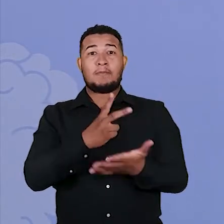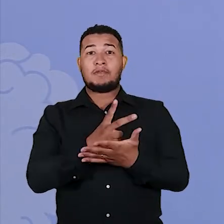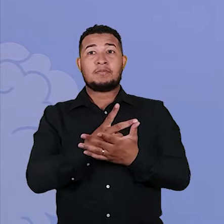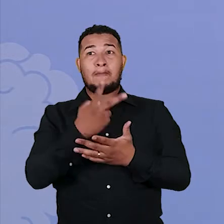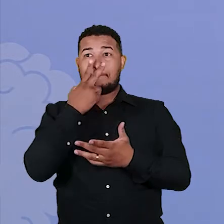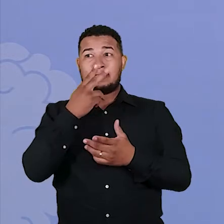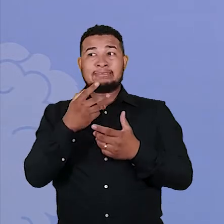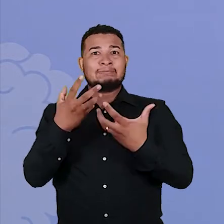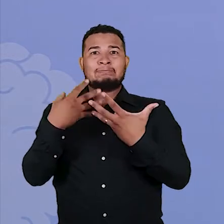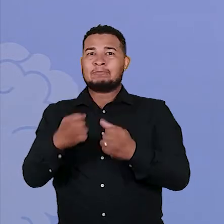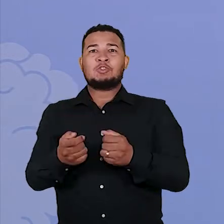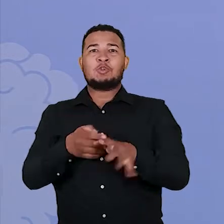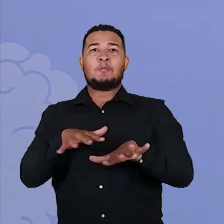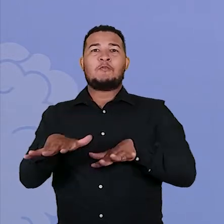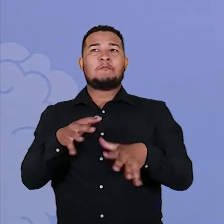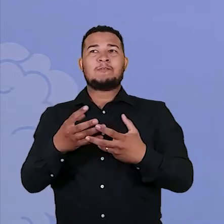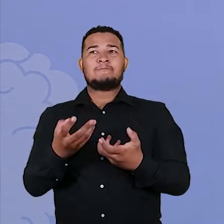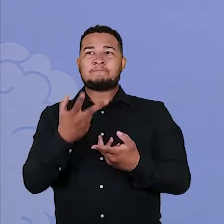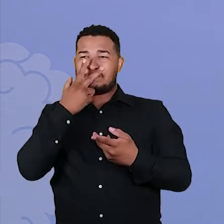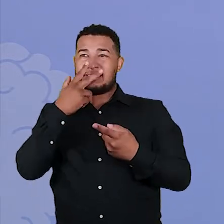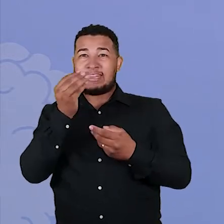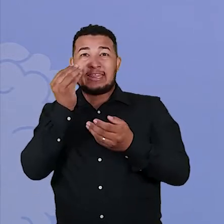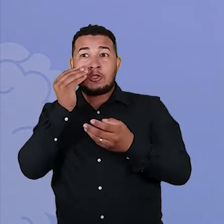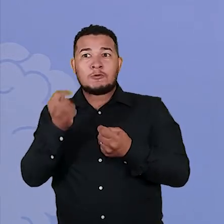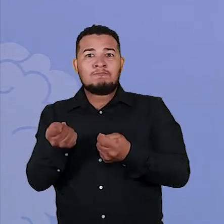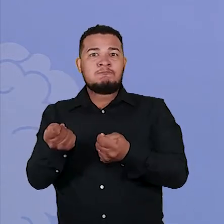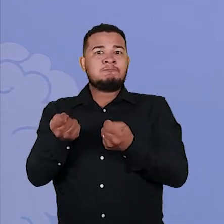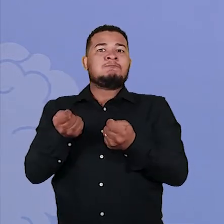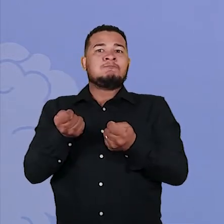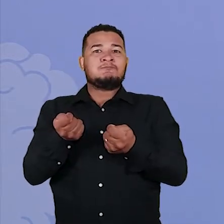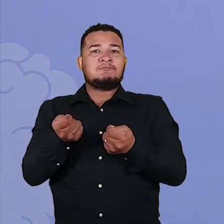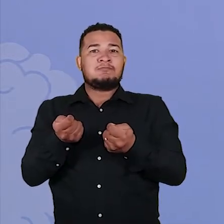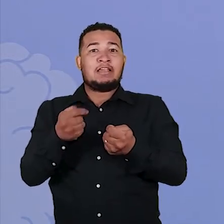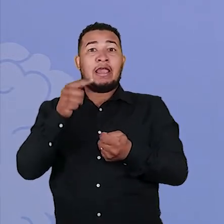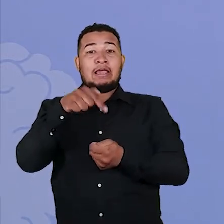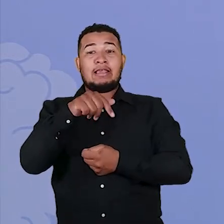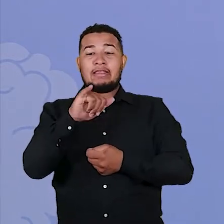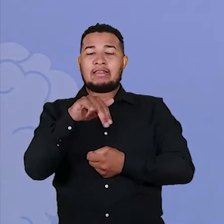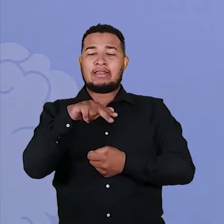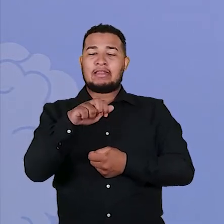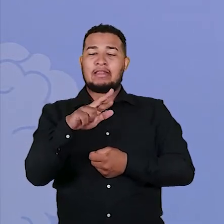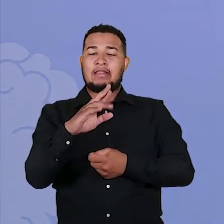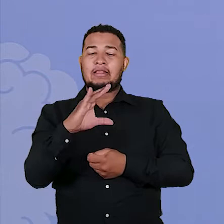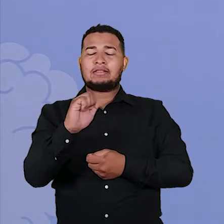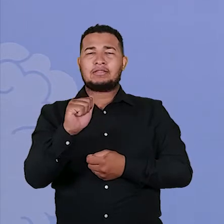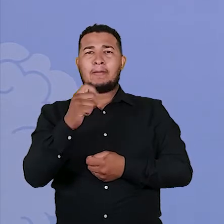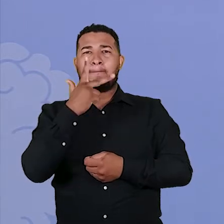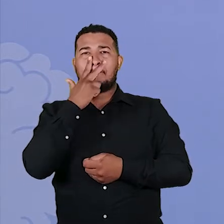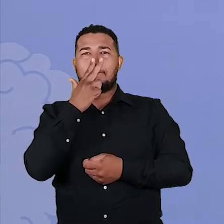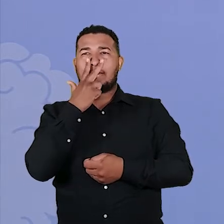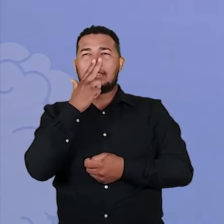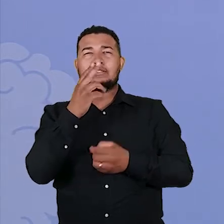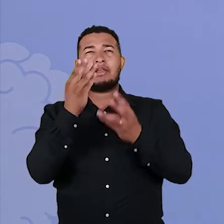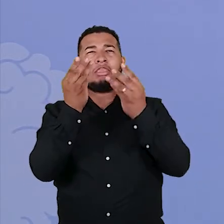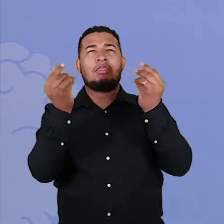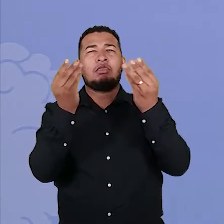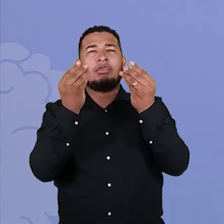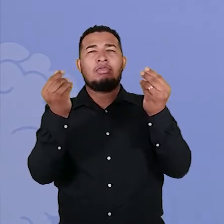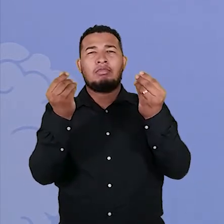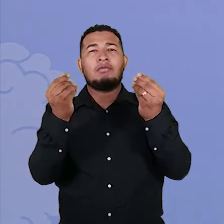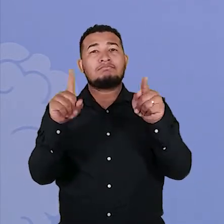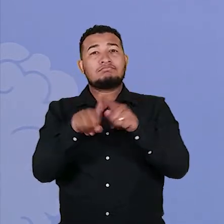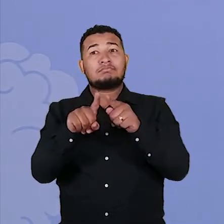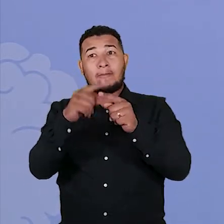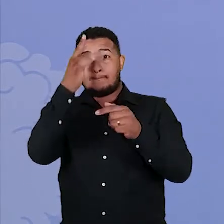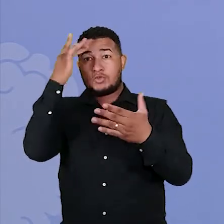Ela resistiu ao movimento, ela permaneceu em inércia. A inércia parece, quando eu falo, né, parece uma coisa muito abstrata.